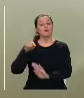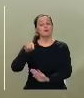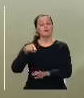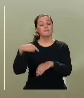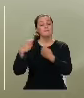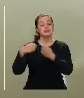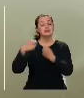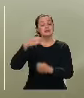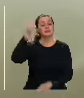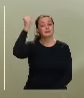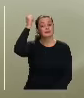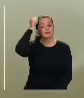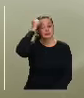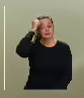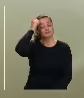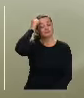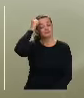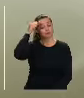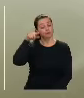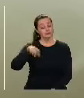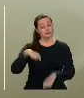uma conversão.